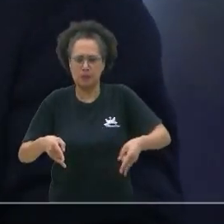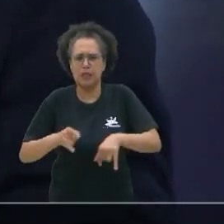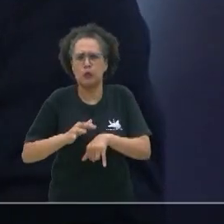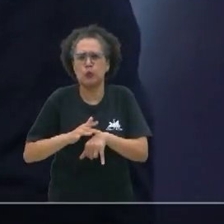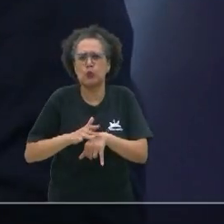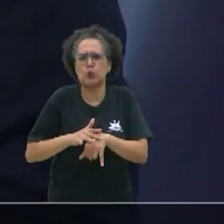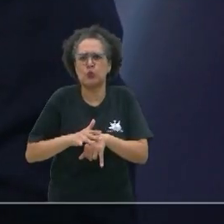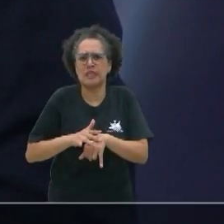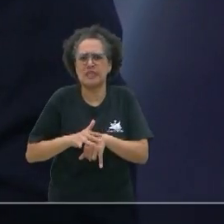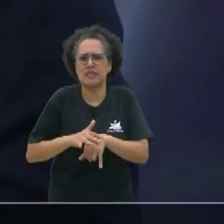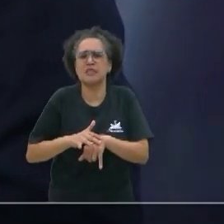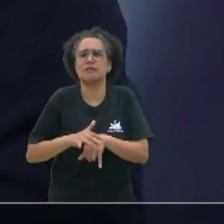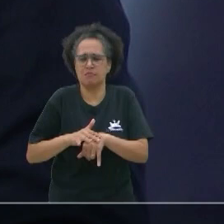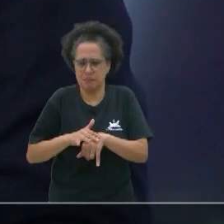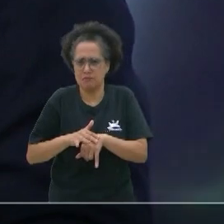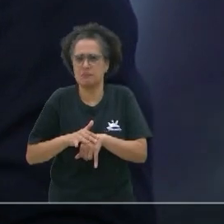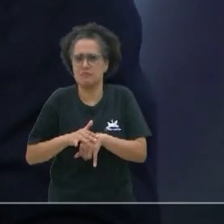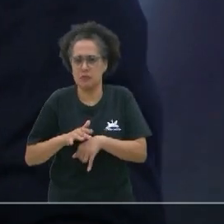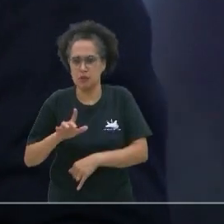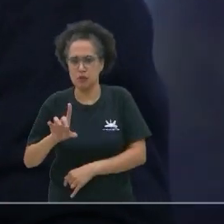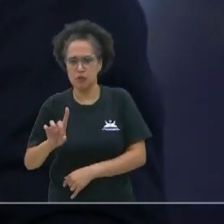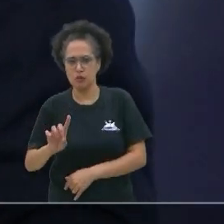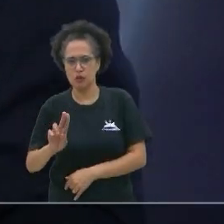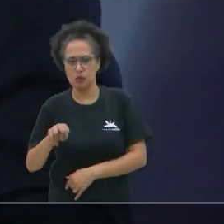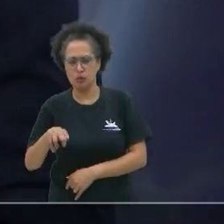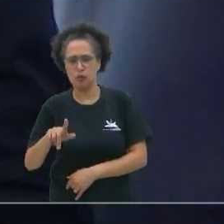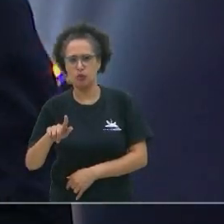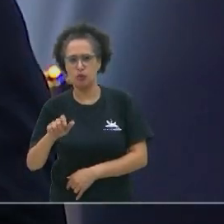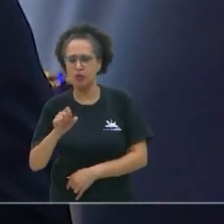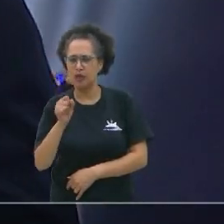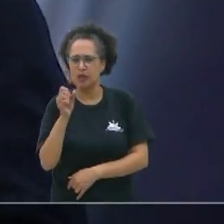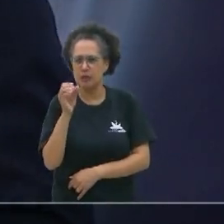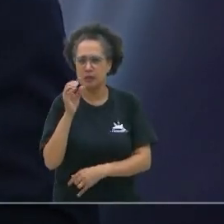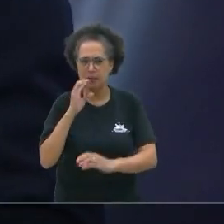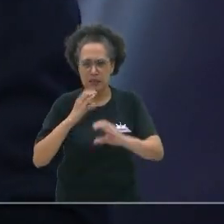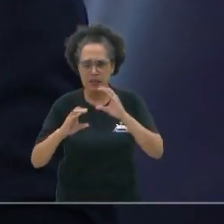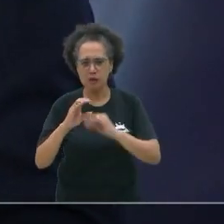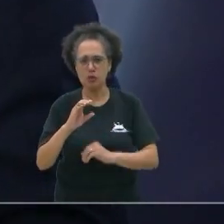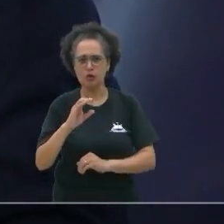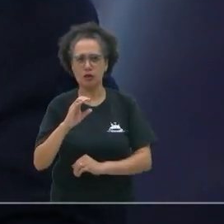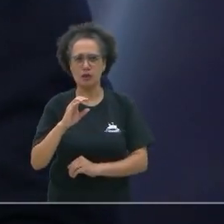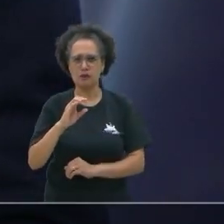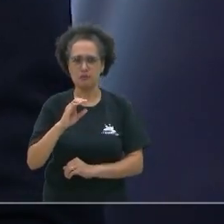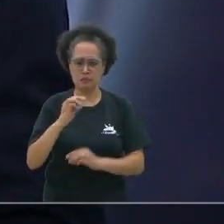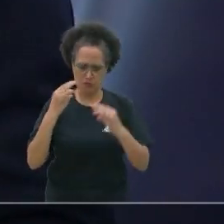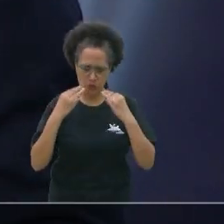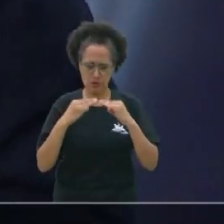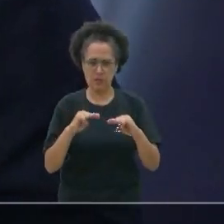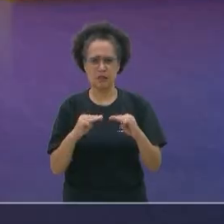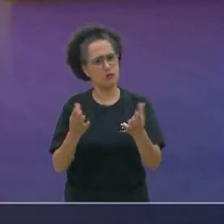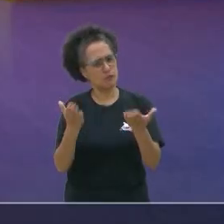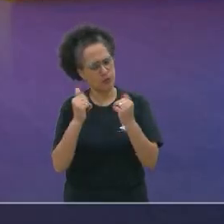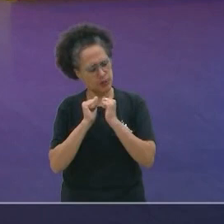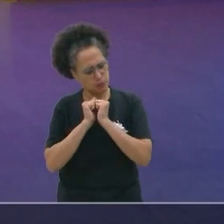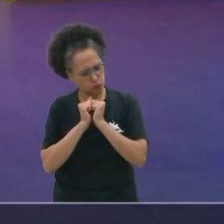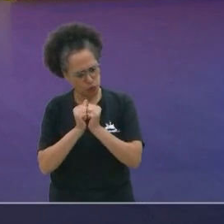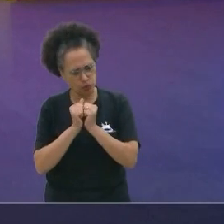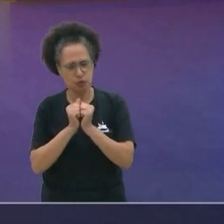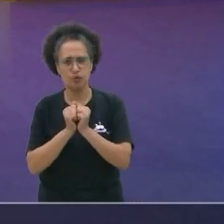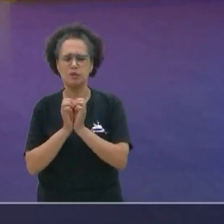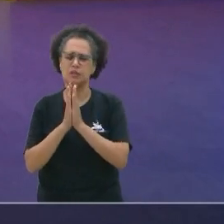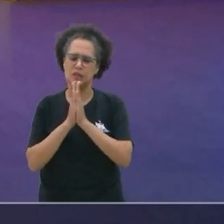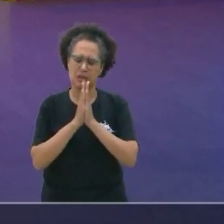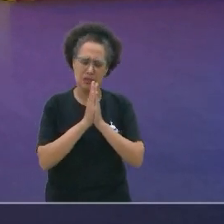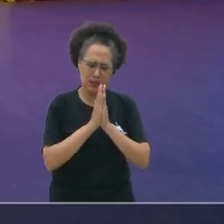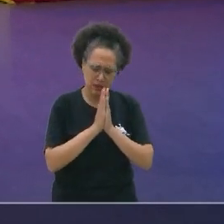Dunga, cantor missionário. Então, que você cante novamente essa canção com a irmã, que você reze com essa